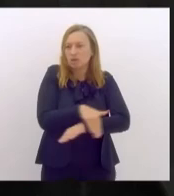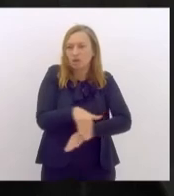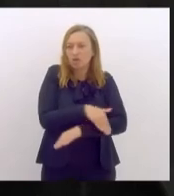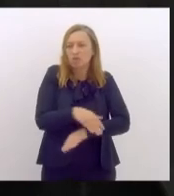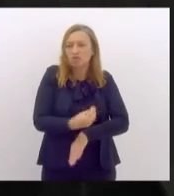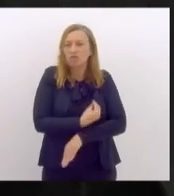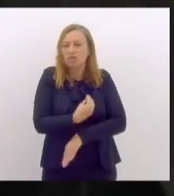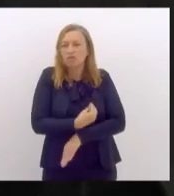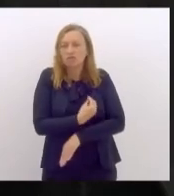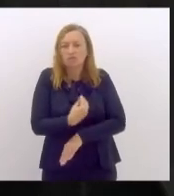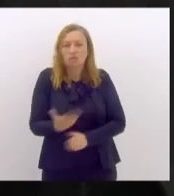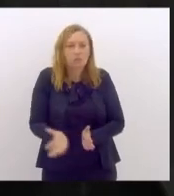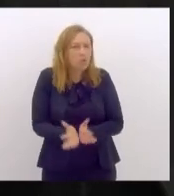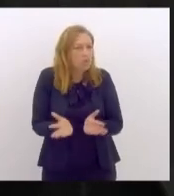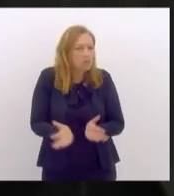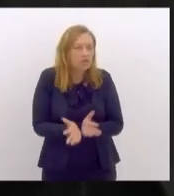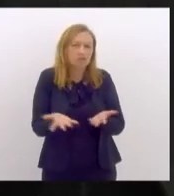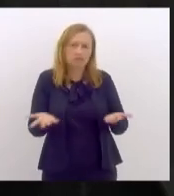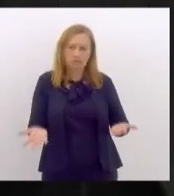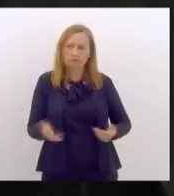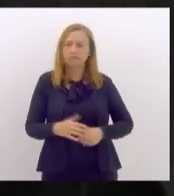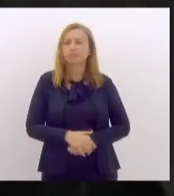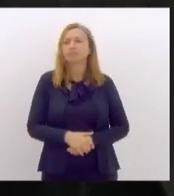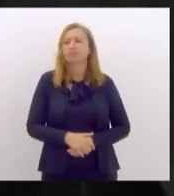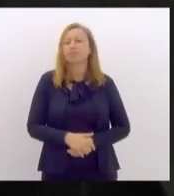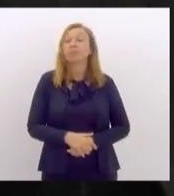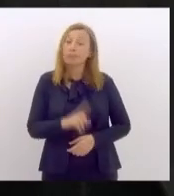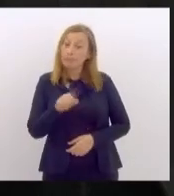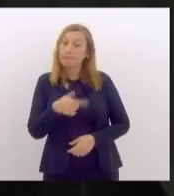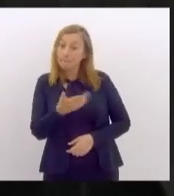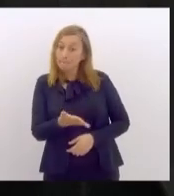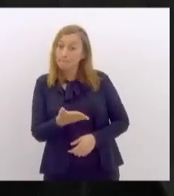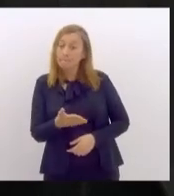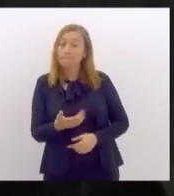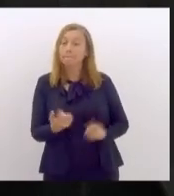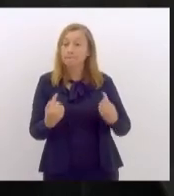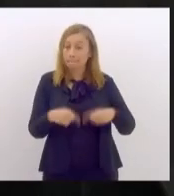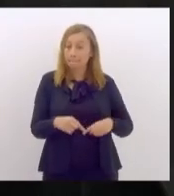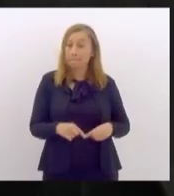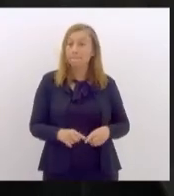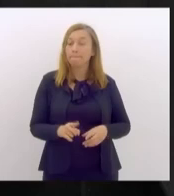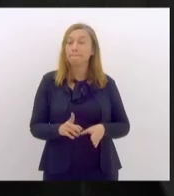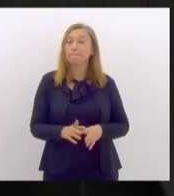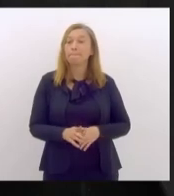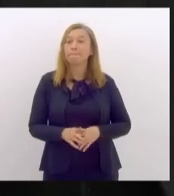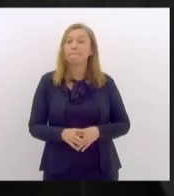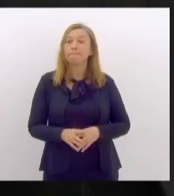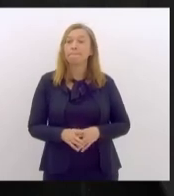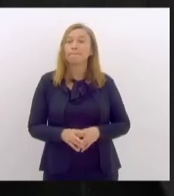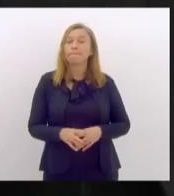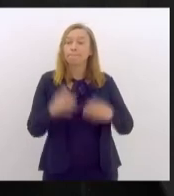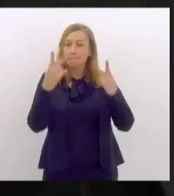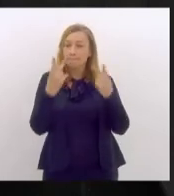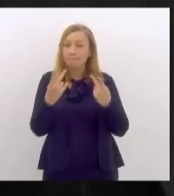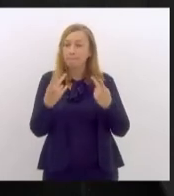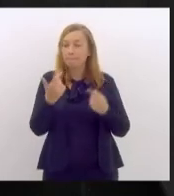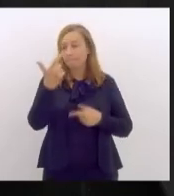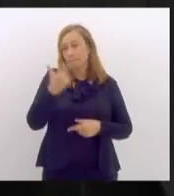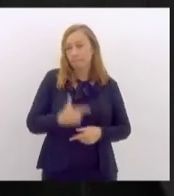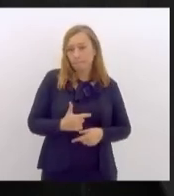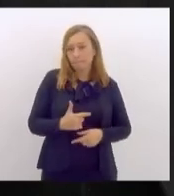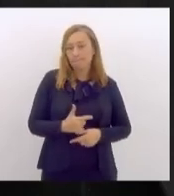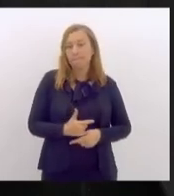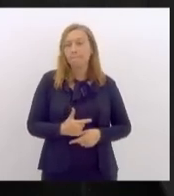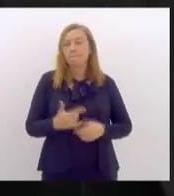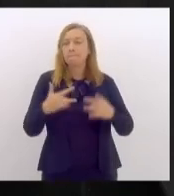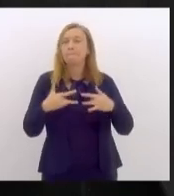ou de vulnerabilidade social é isso que está em jogo a nossa o nosso ser empático a